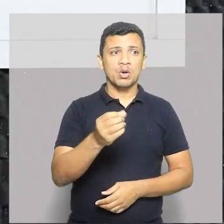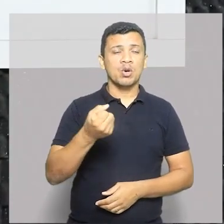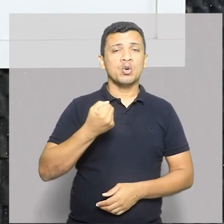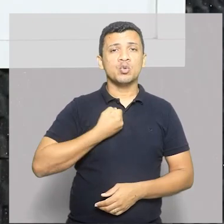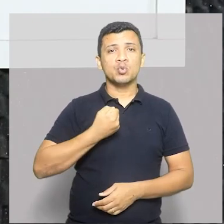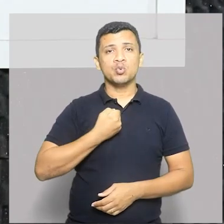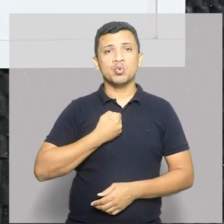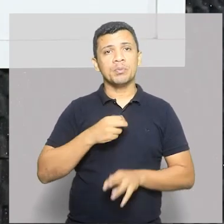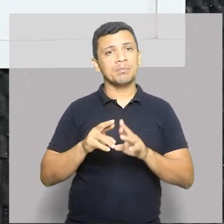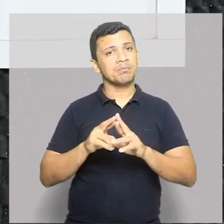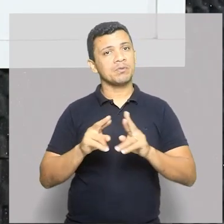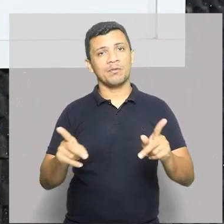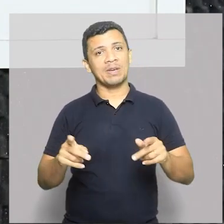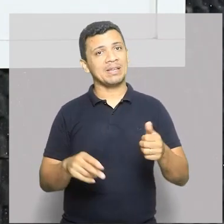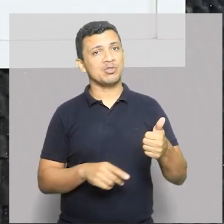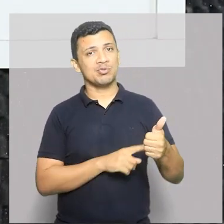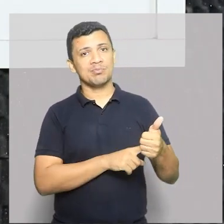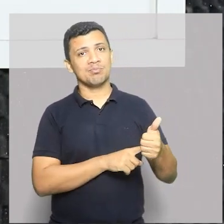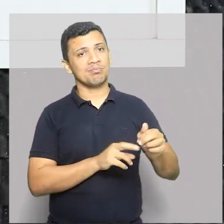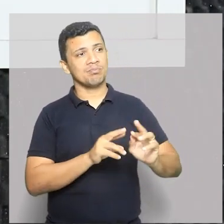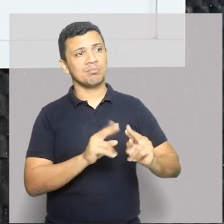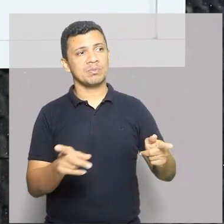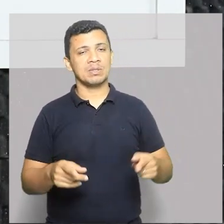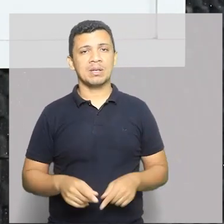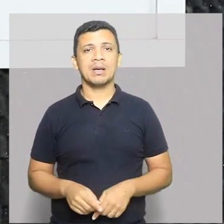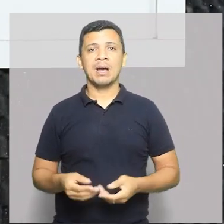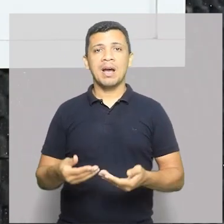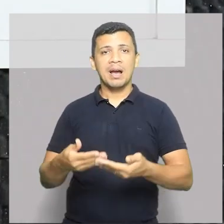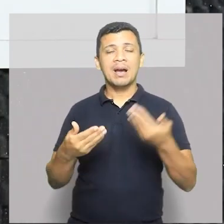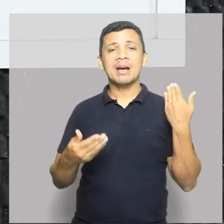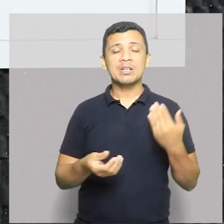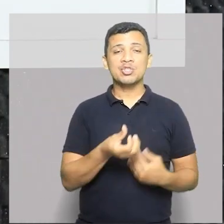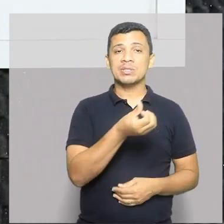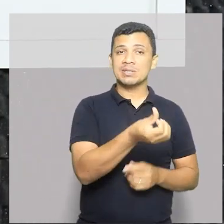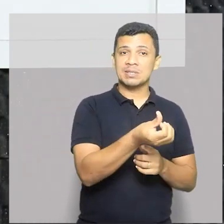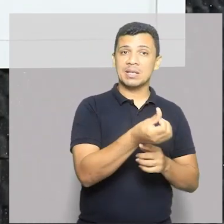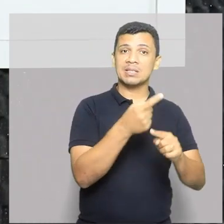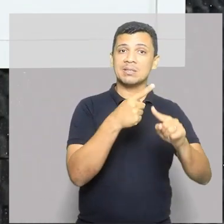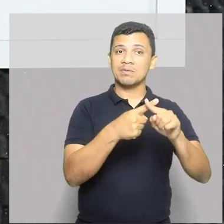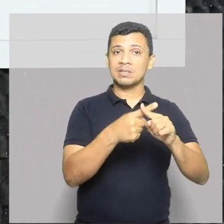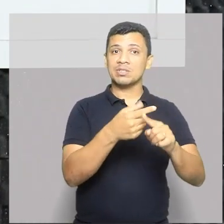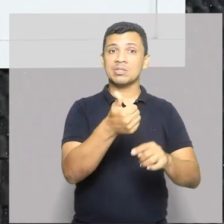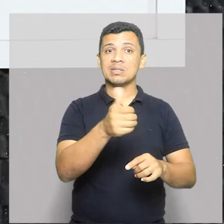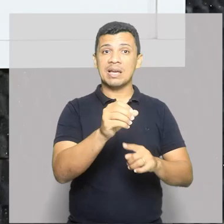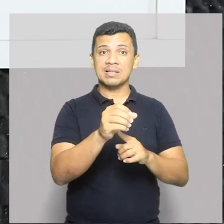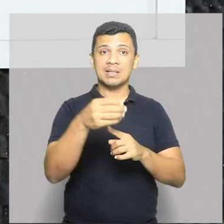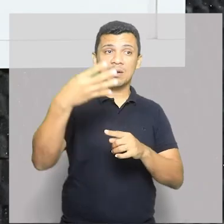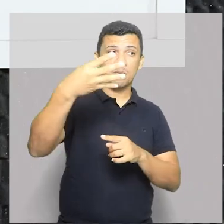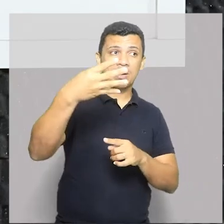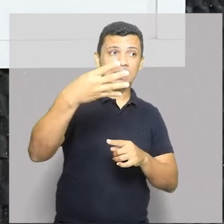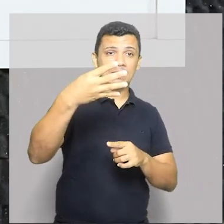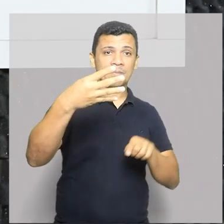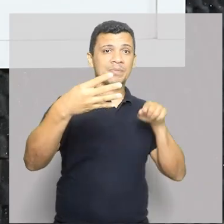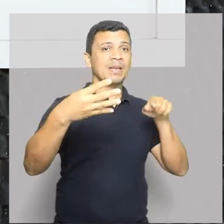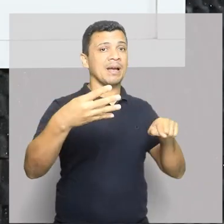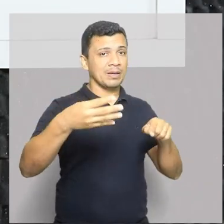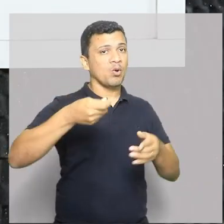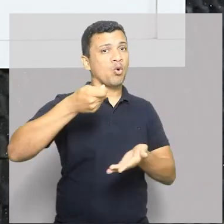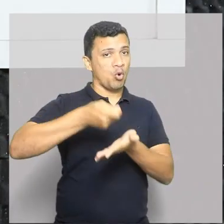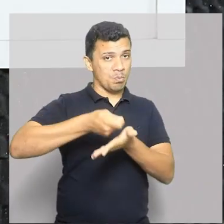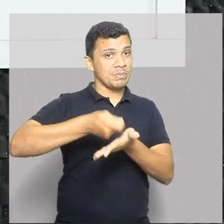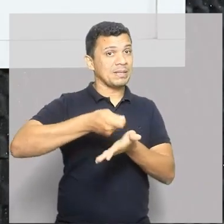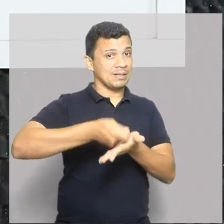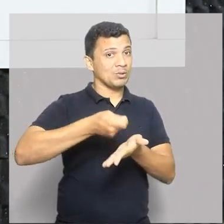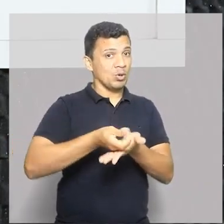Por exemplo, aqui nessa questão era 6 vezes 10 elevado à quarta. Aqui era o número 6, tá? Então é obrigatório